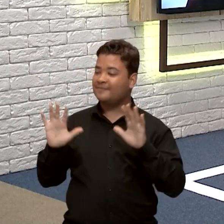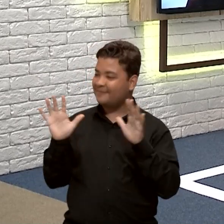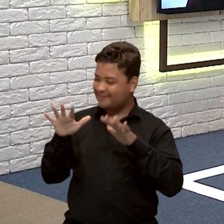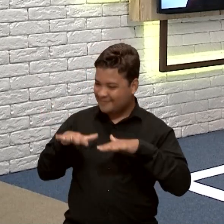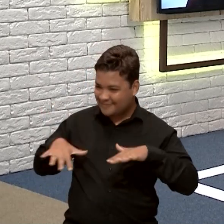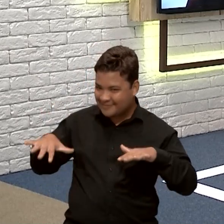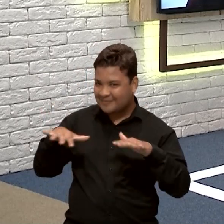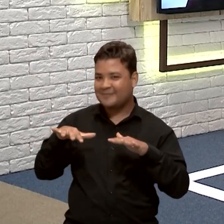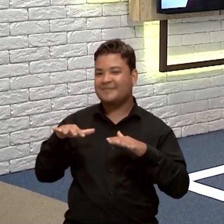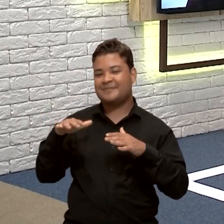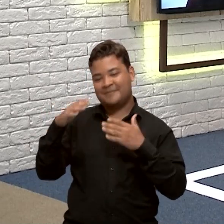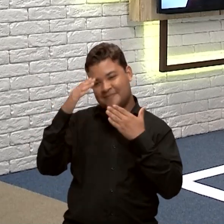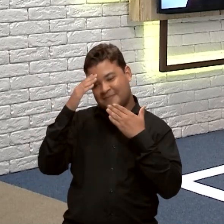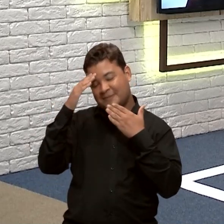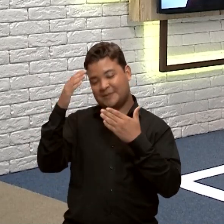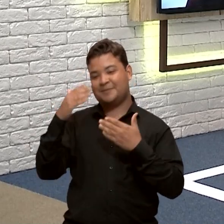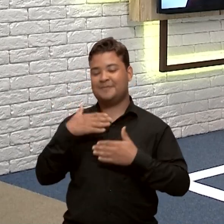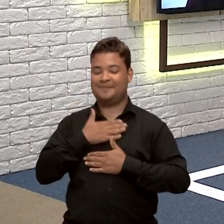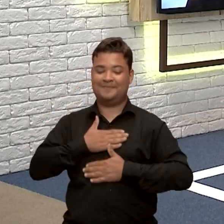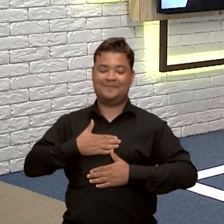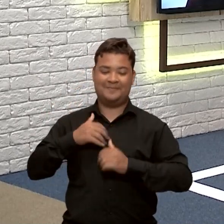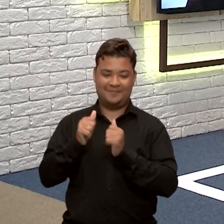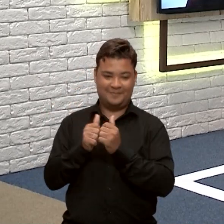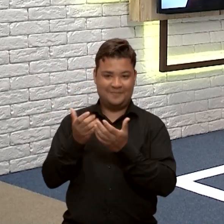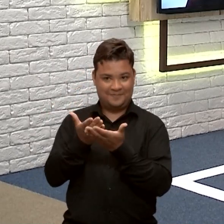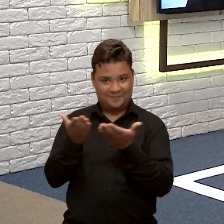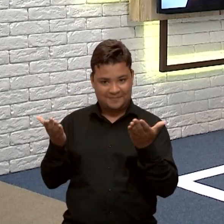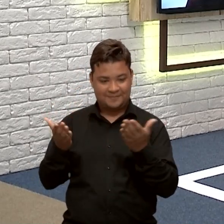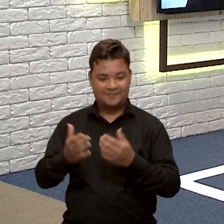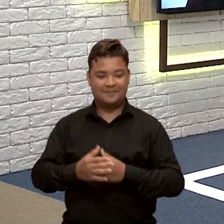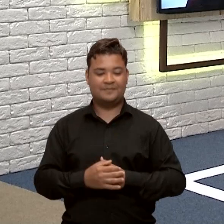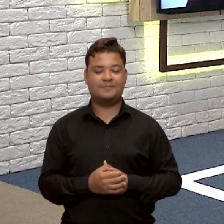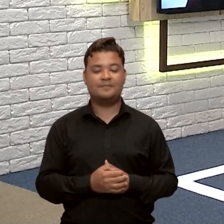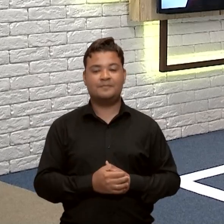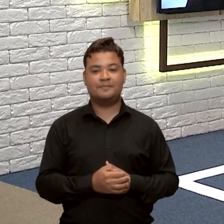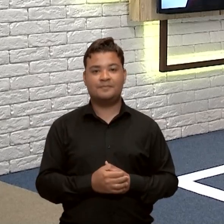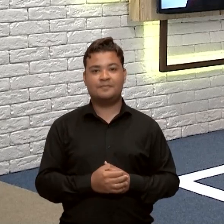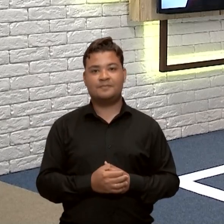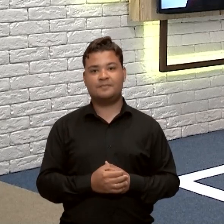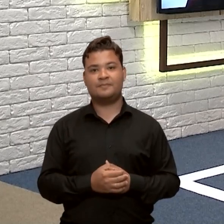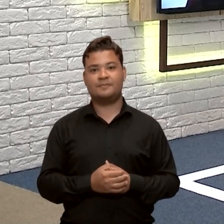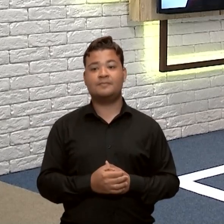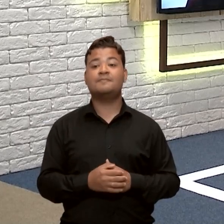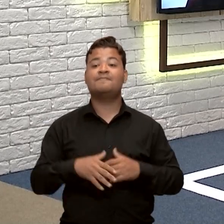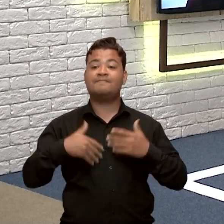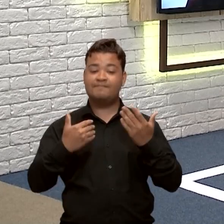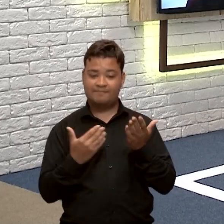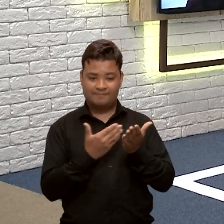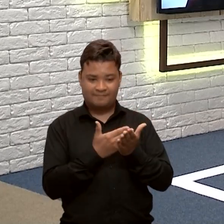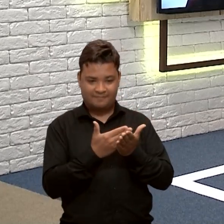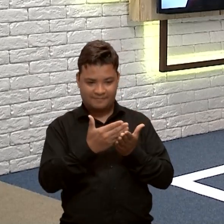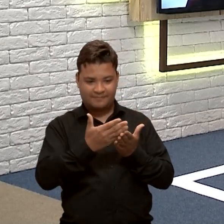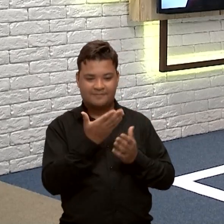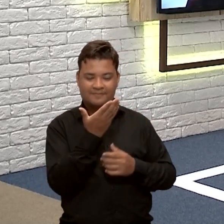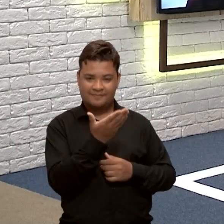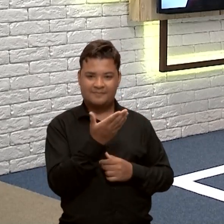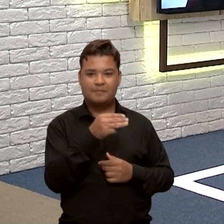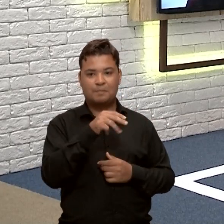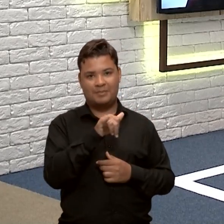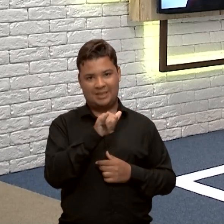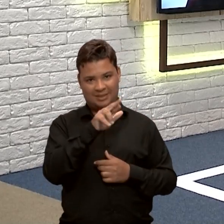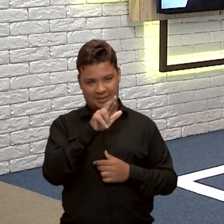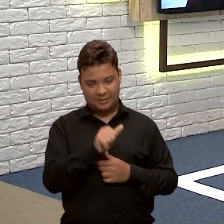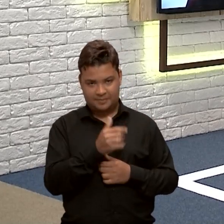muito obrigada. É um prazer falar com vocês. Bom, vou começar com você, Maíra. Queria que a gente falasse